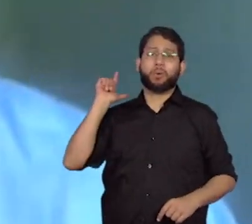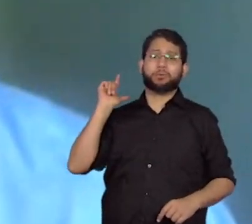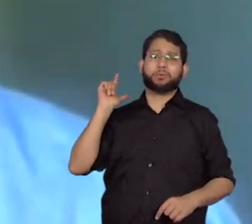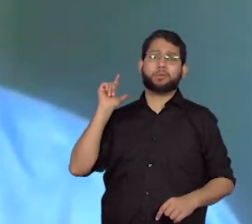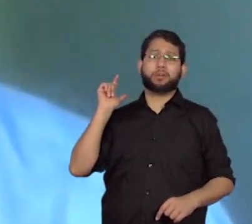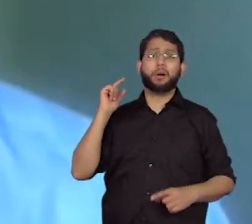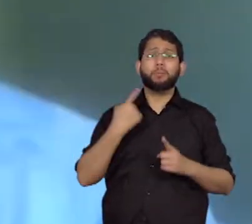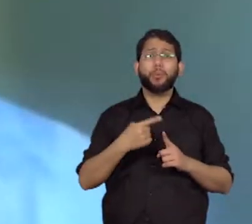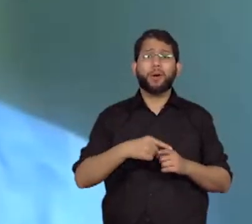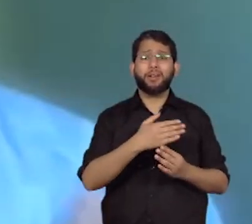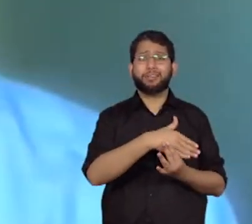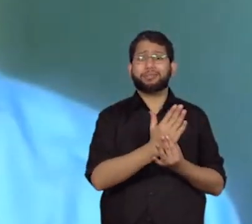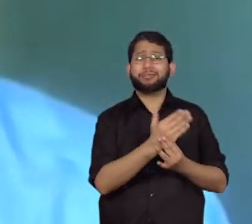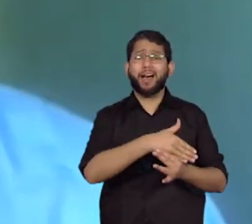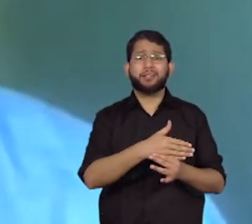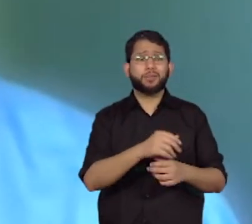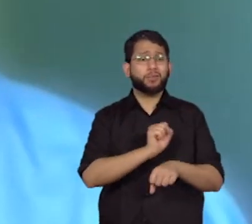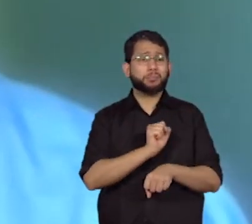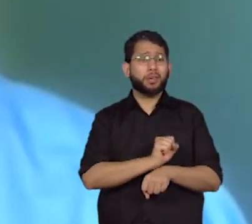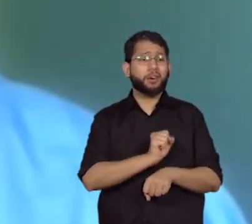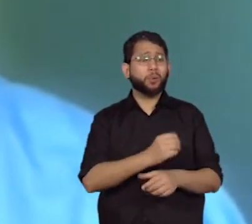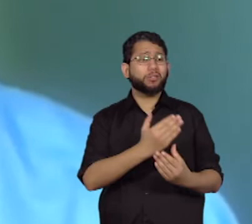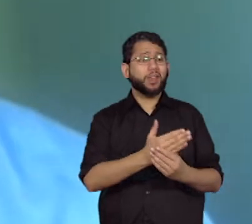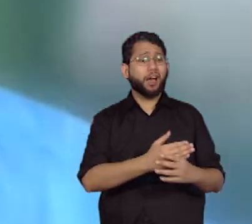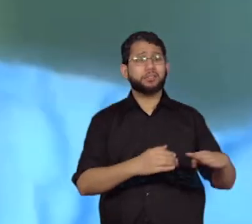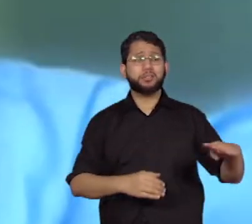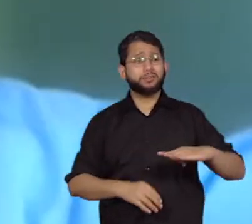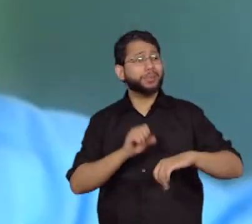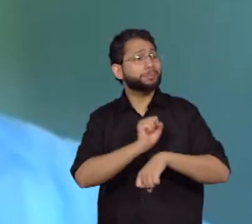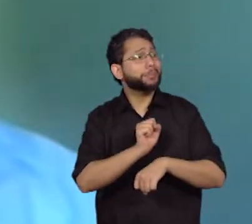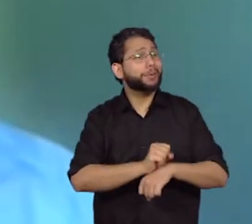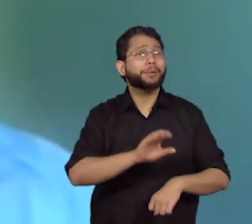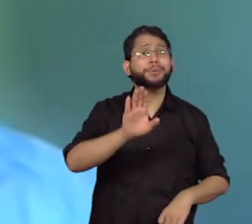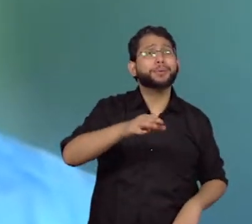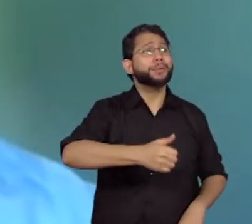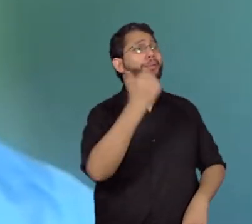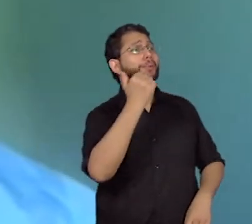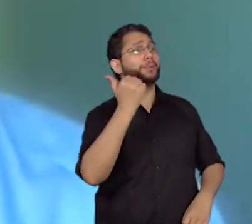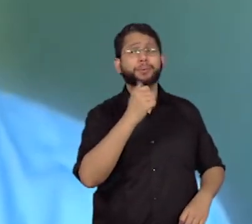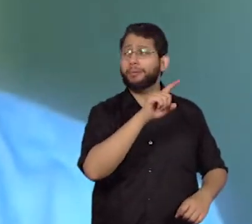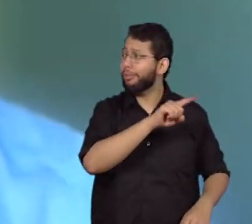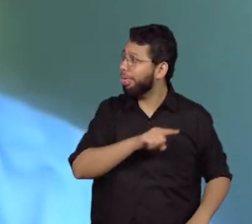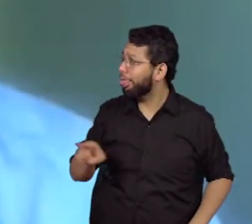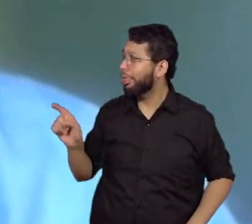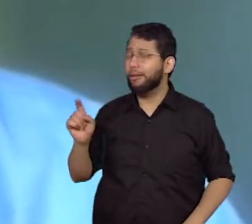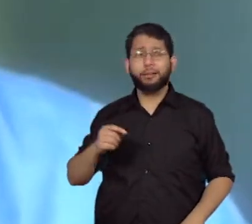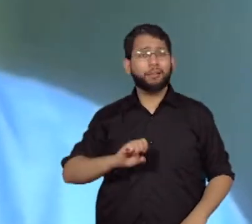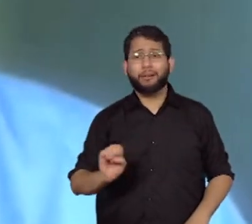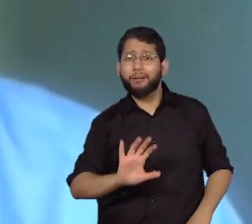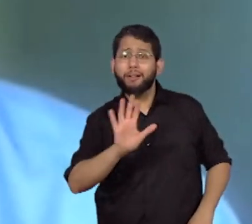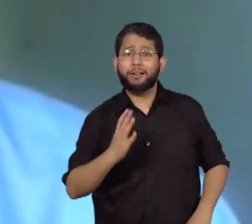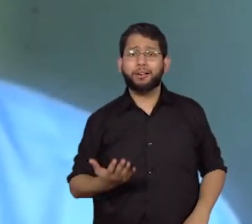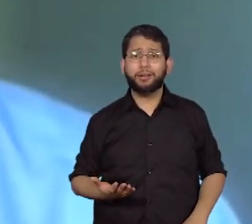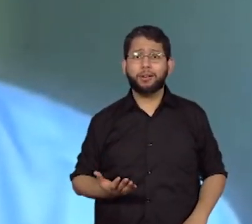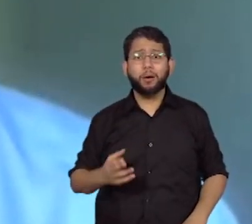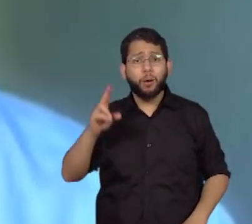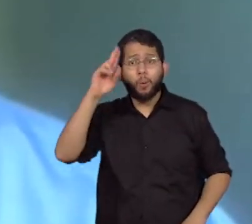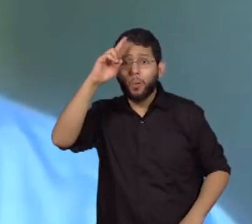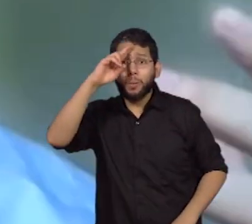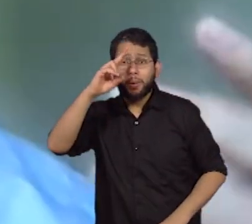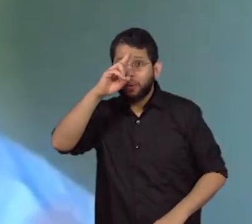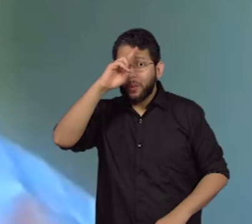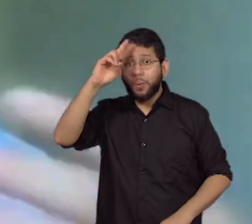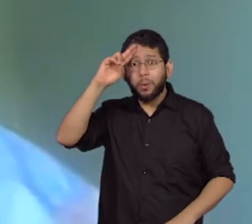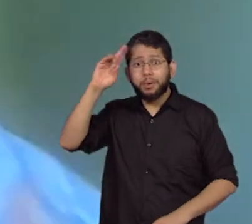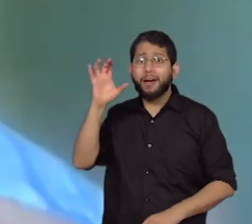táxis que não estavam no lugar que você queria quando você queria, ou que tinham um valor muito alto. Então, para mim, é um